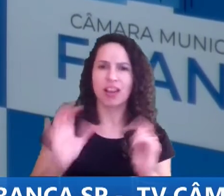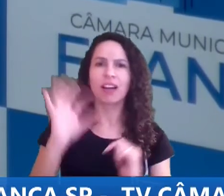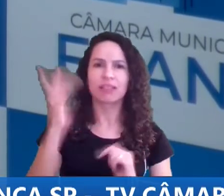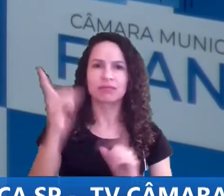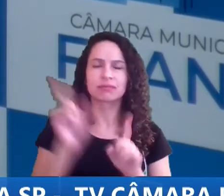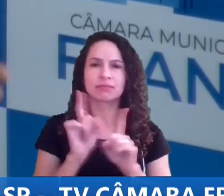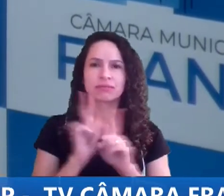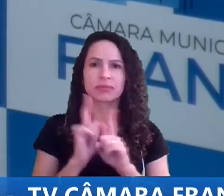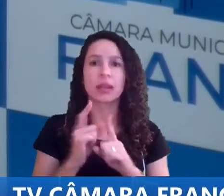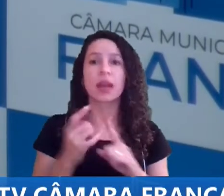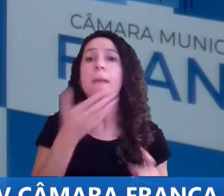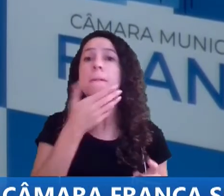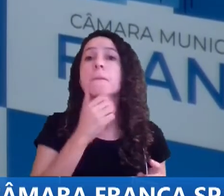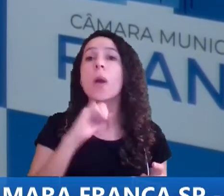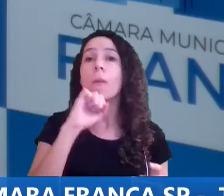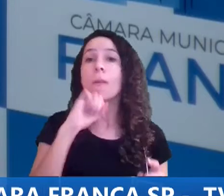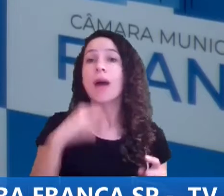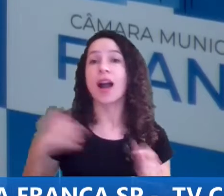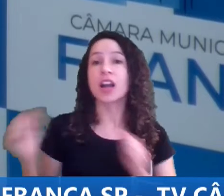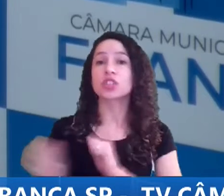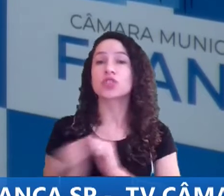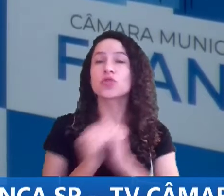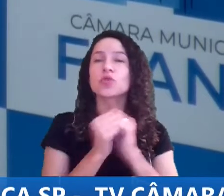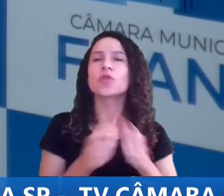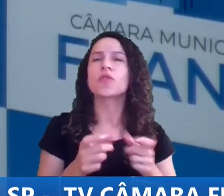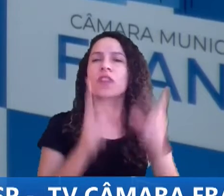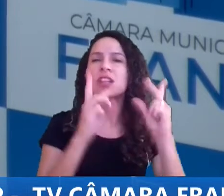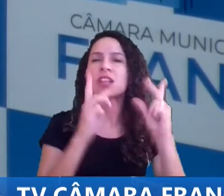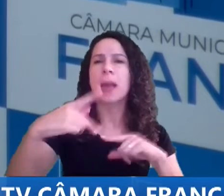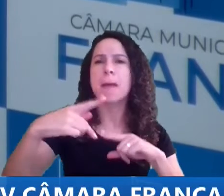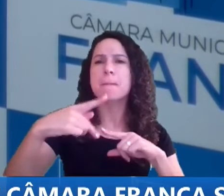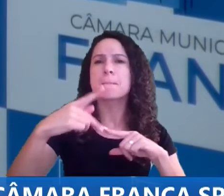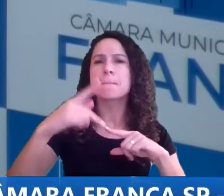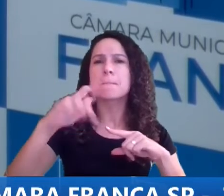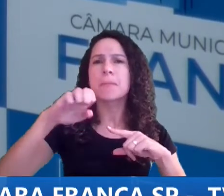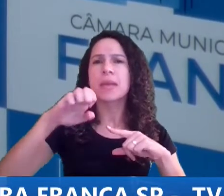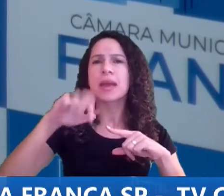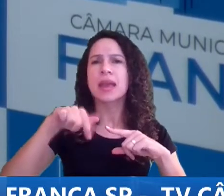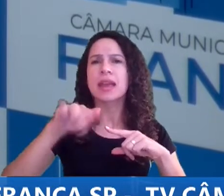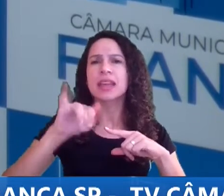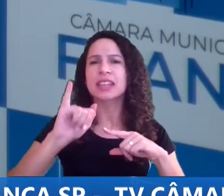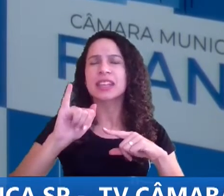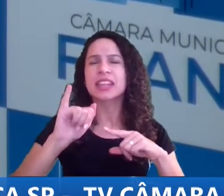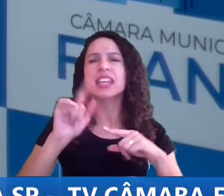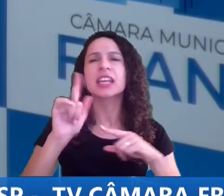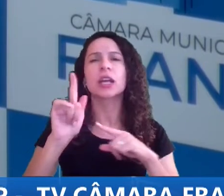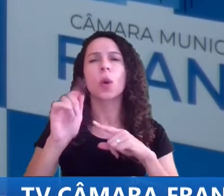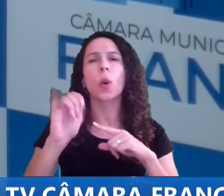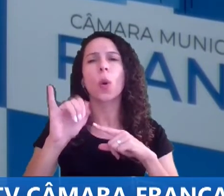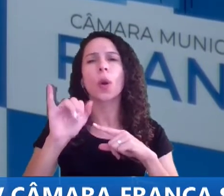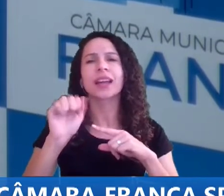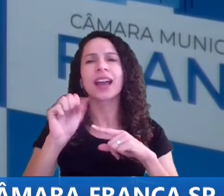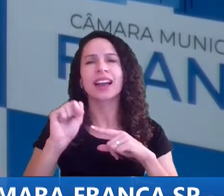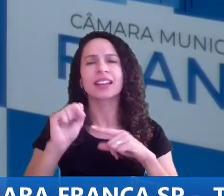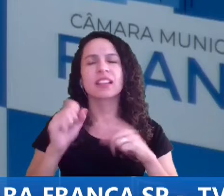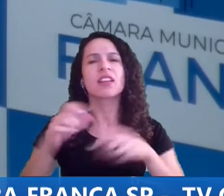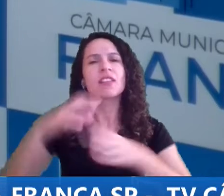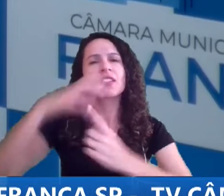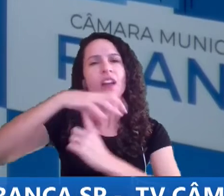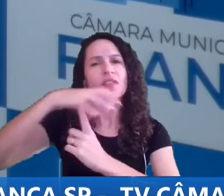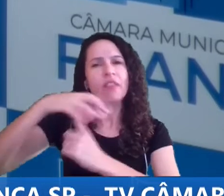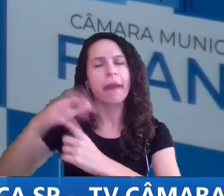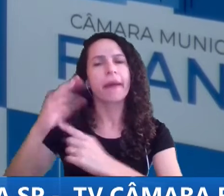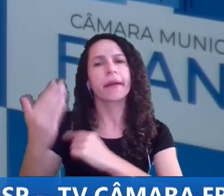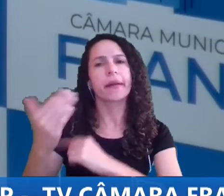Meu pai me levava para vender pequi lá no Goiás, nas feiras, ajudar no açougue